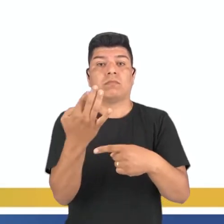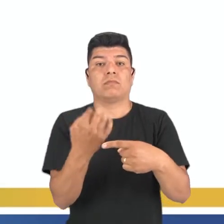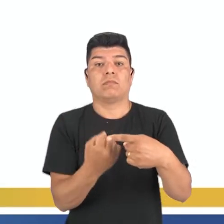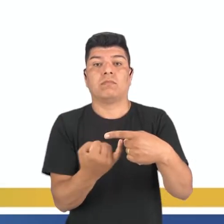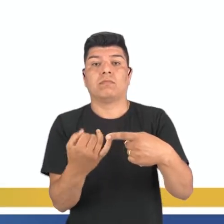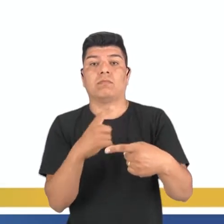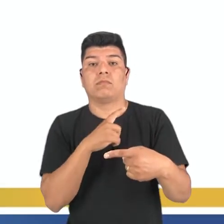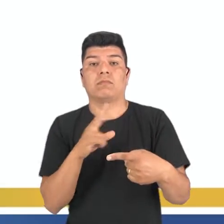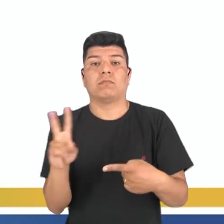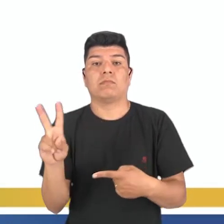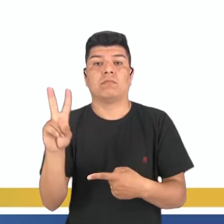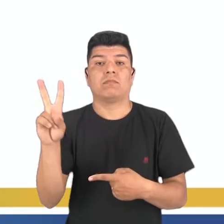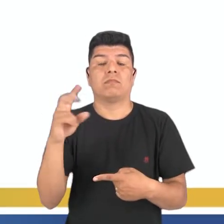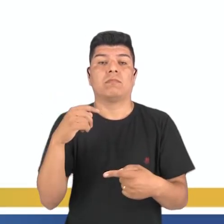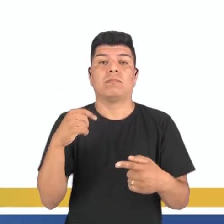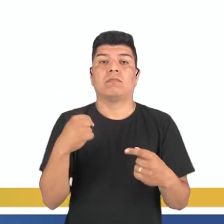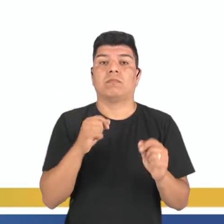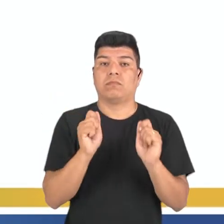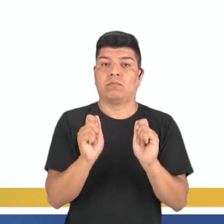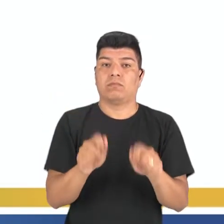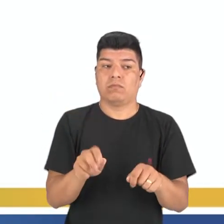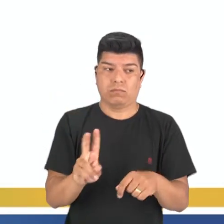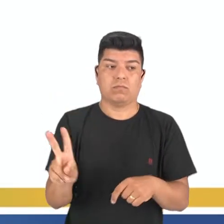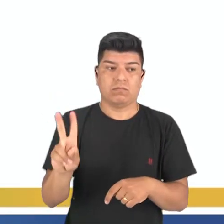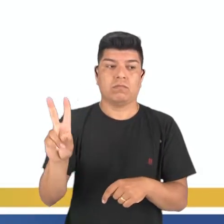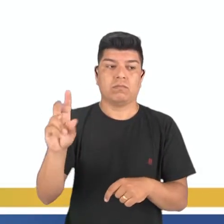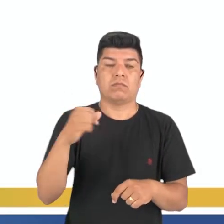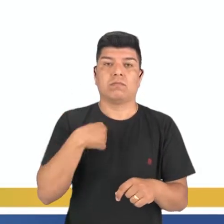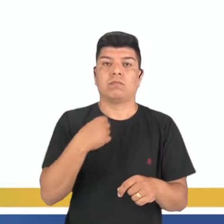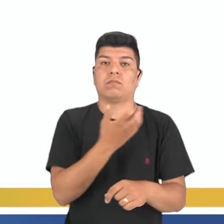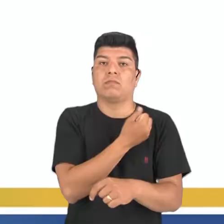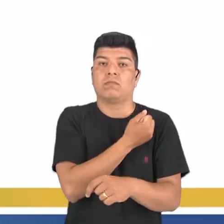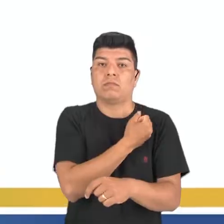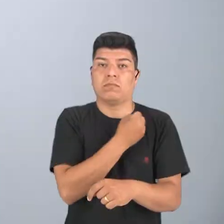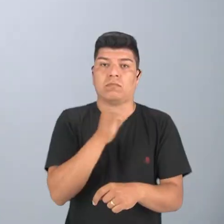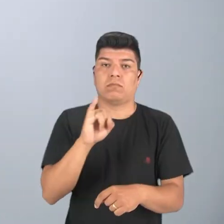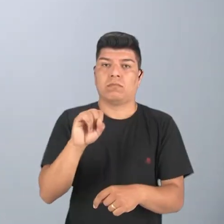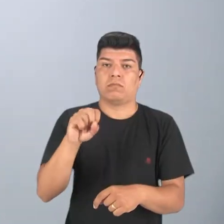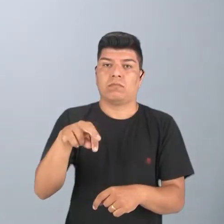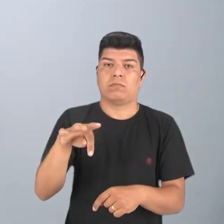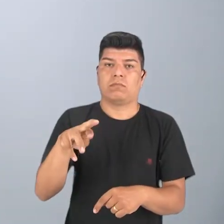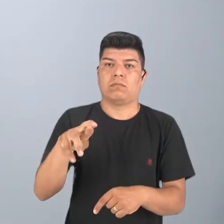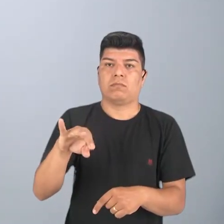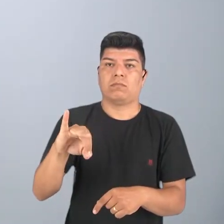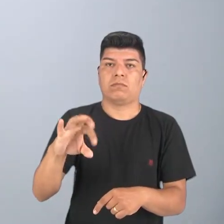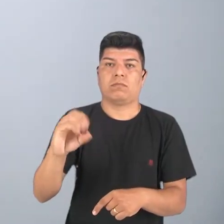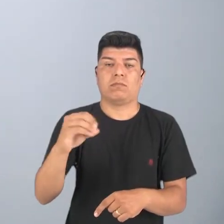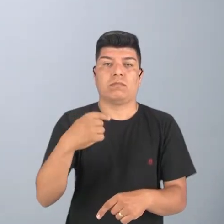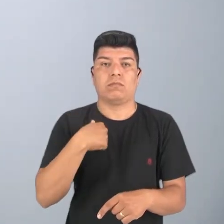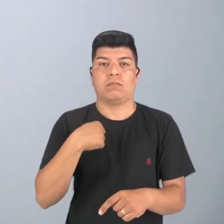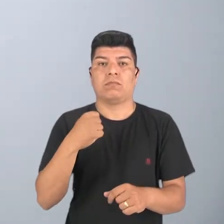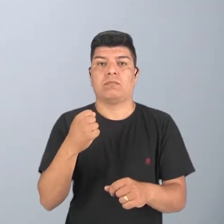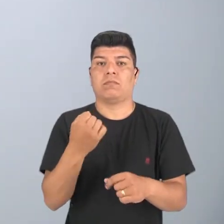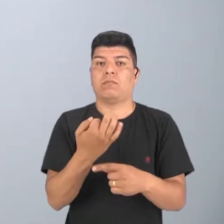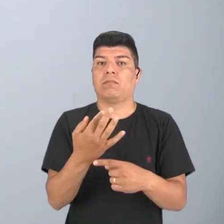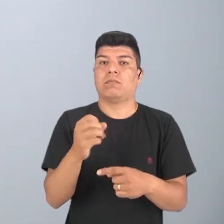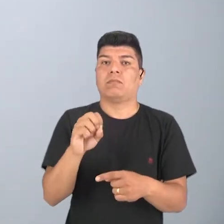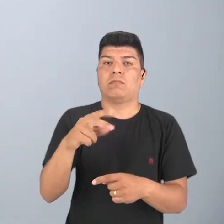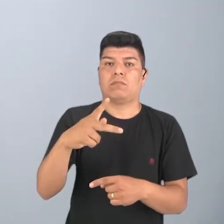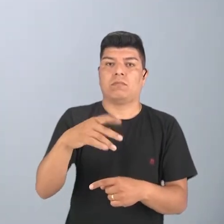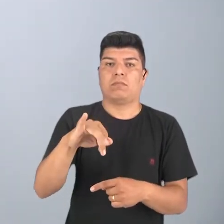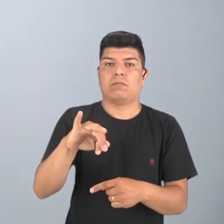possuem valores. E esses valores podem ser números inteiros, podem ser decimais finitos ou podem ser dízimas